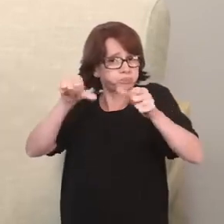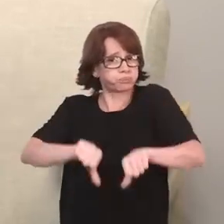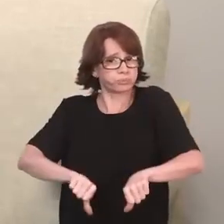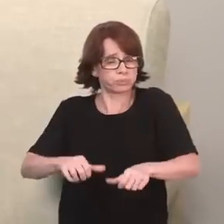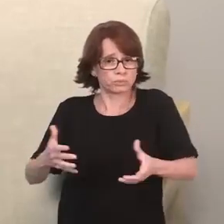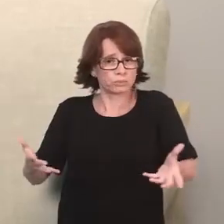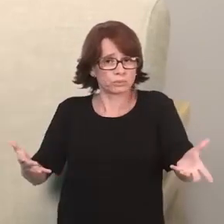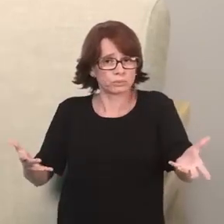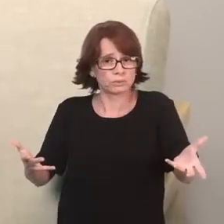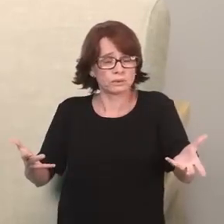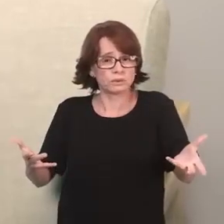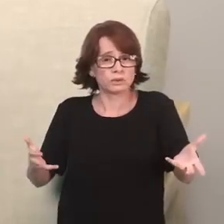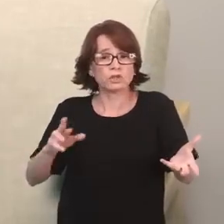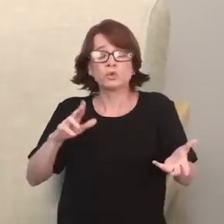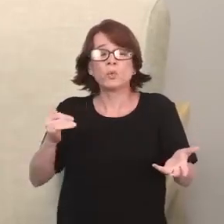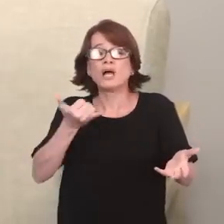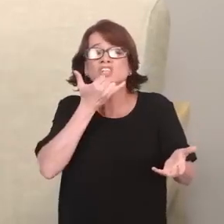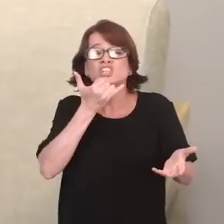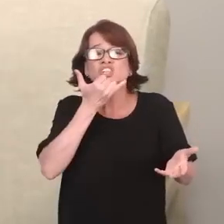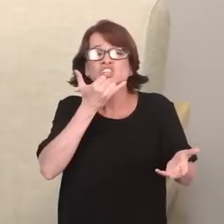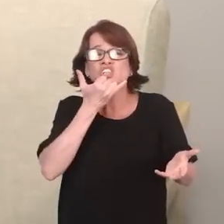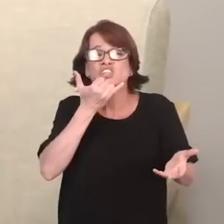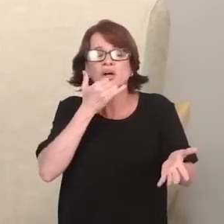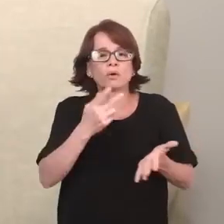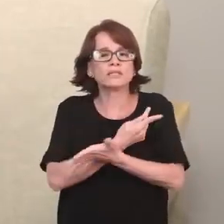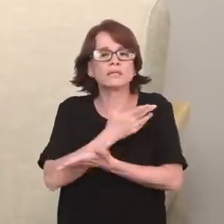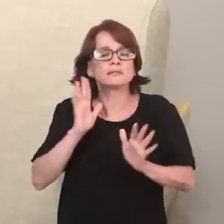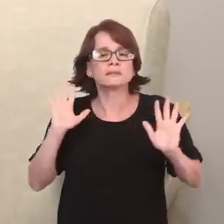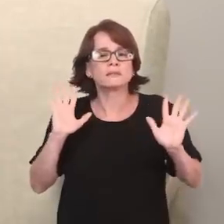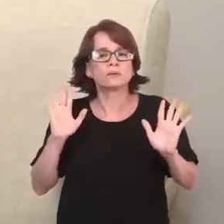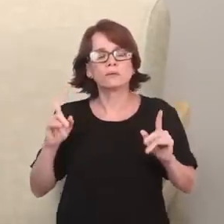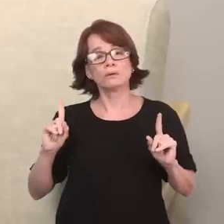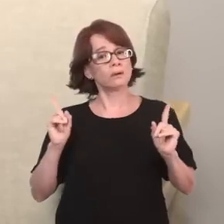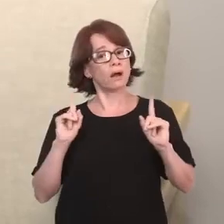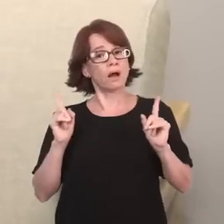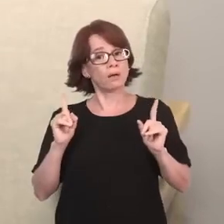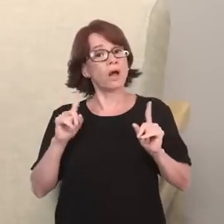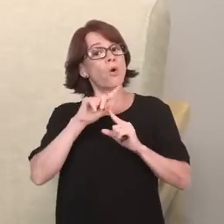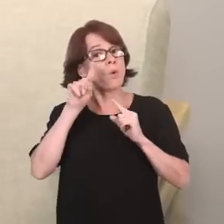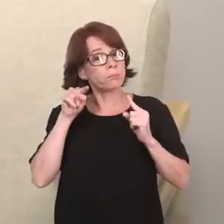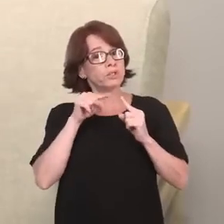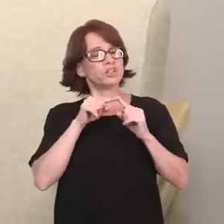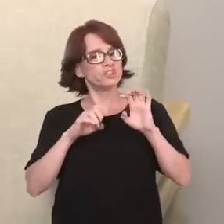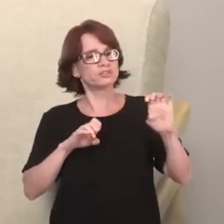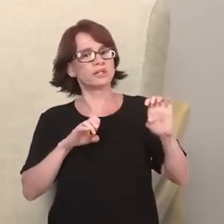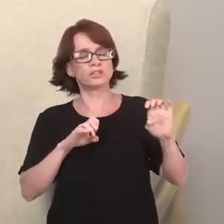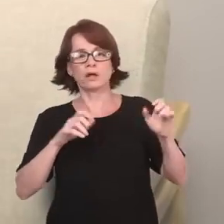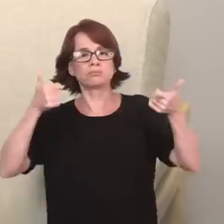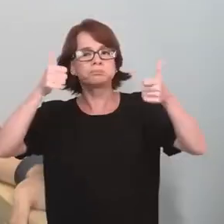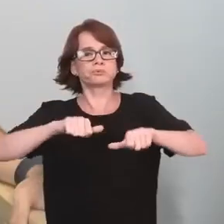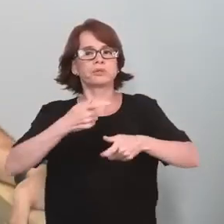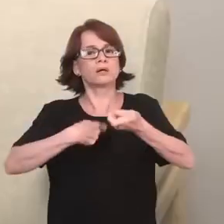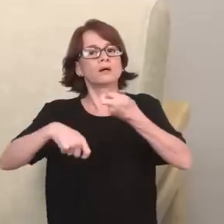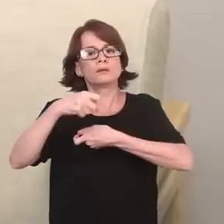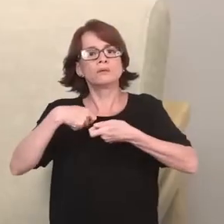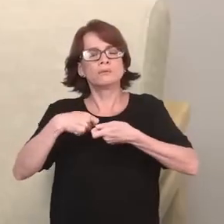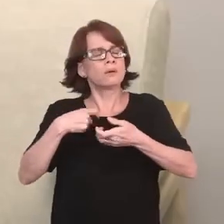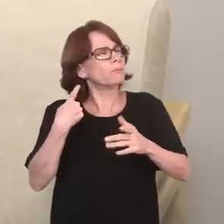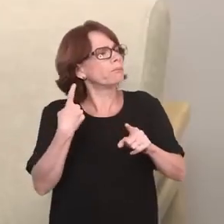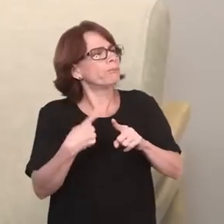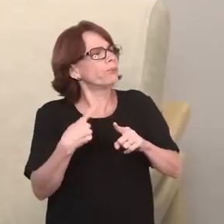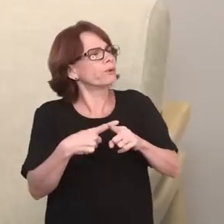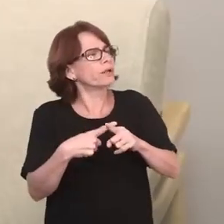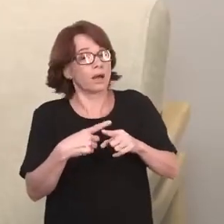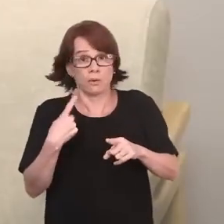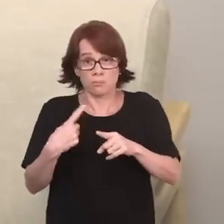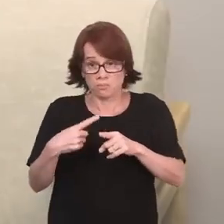naufragar, o país acabar, não é um acidente de percurso. Esse é o objetivo da esquerda. Por quê? Porque eles buscam